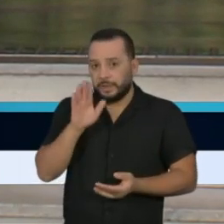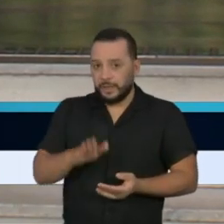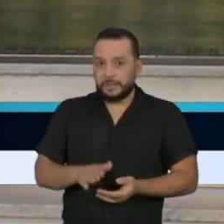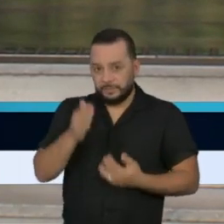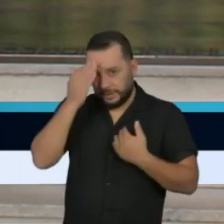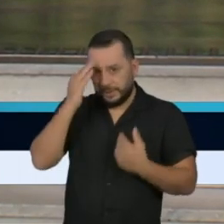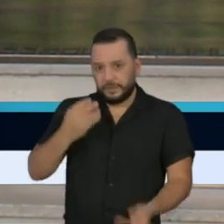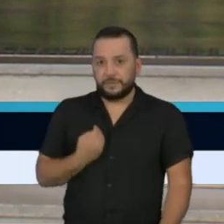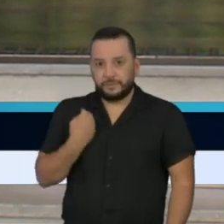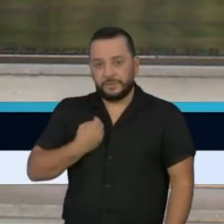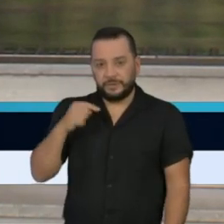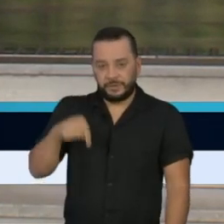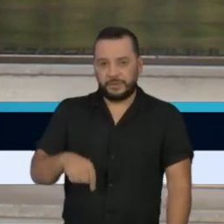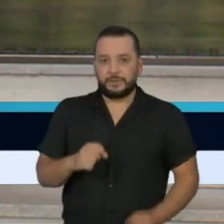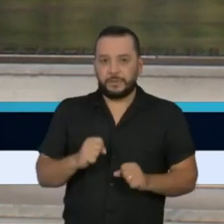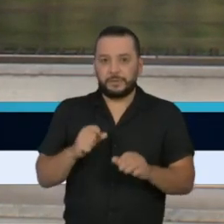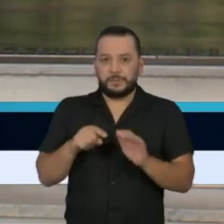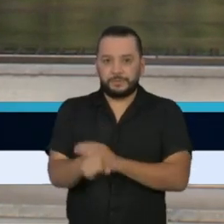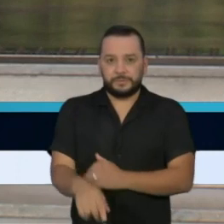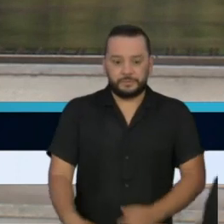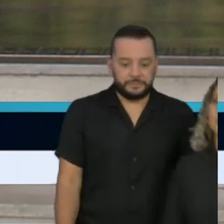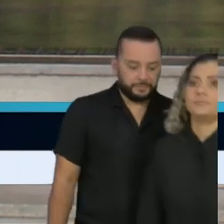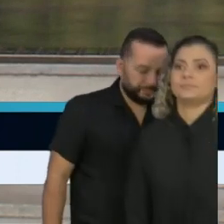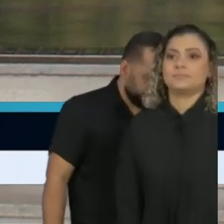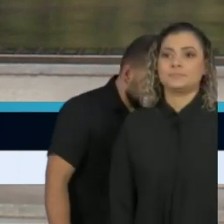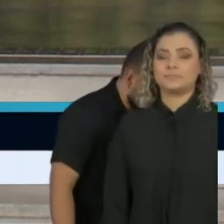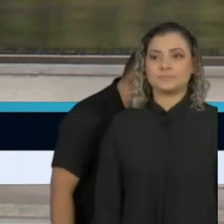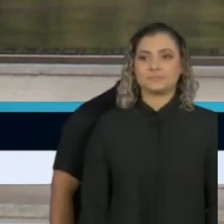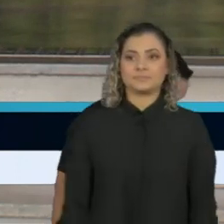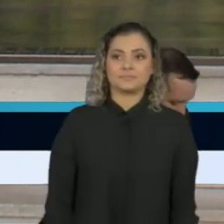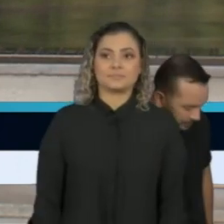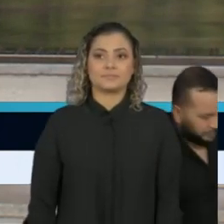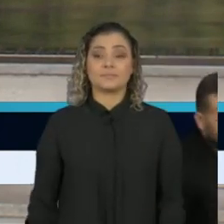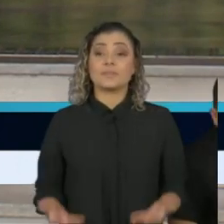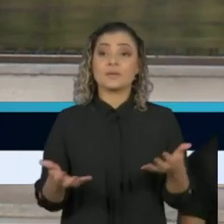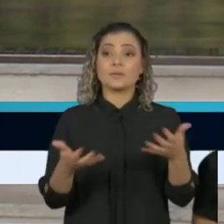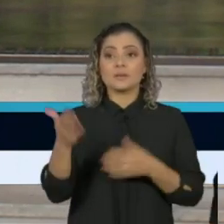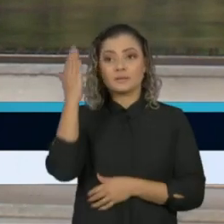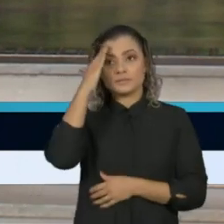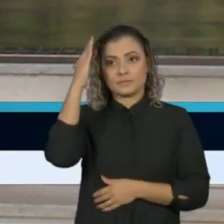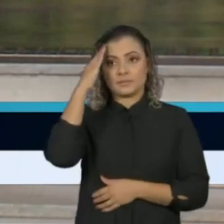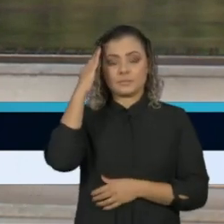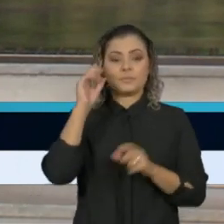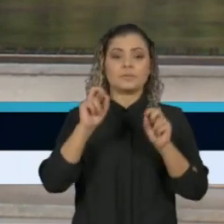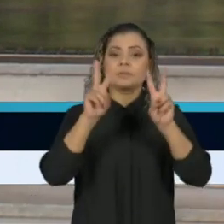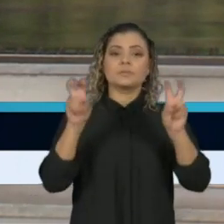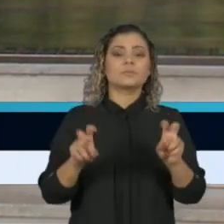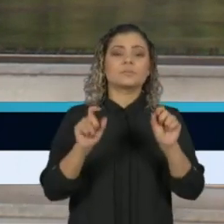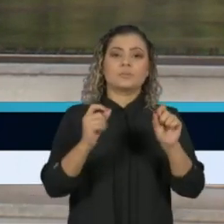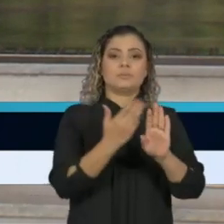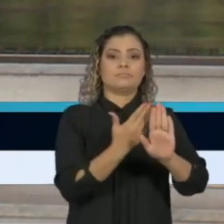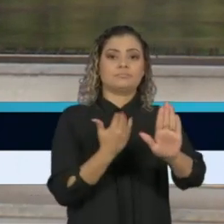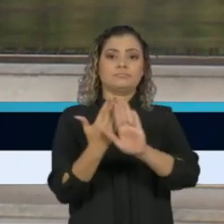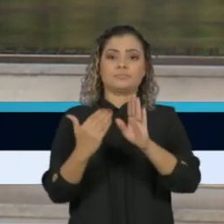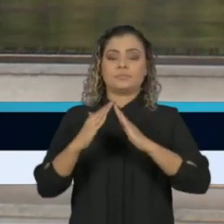pela presença. Sua pergunta, por favor. Quero saber sobre a taxa de